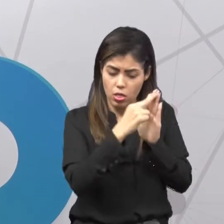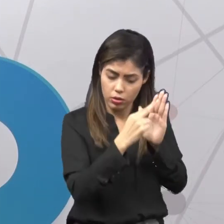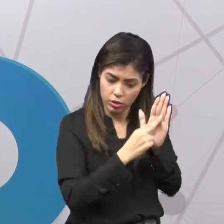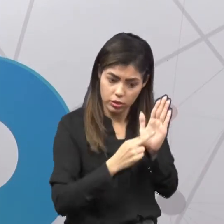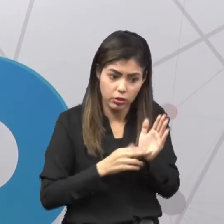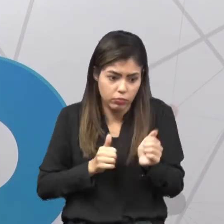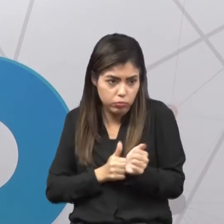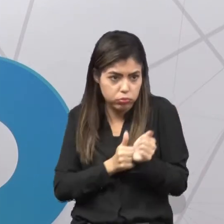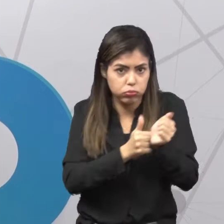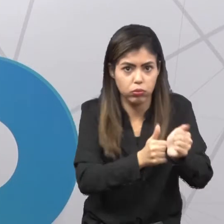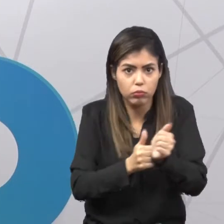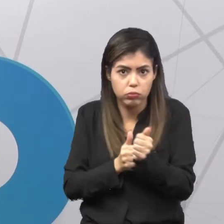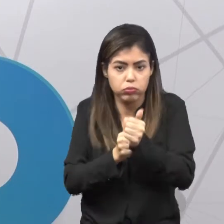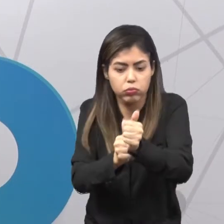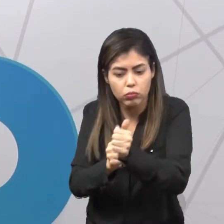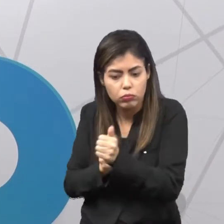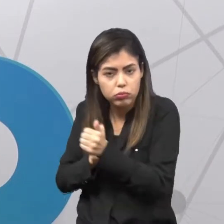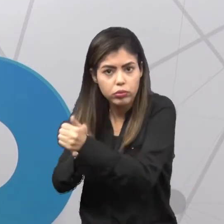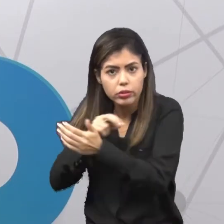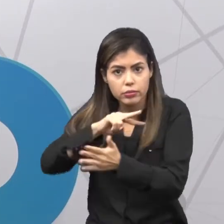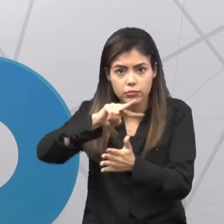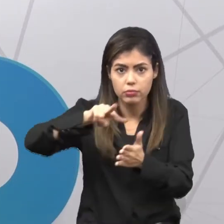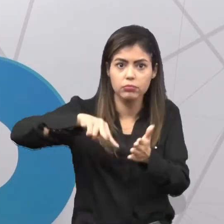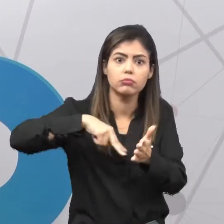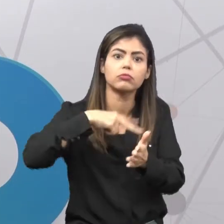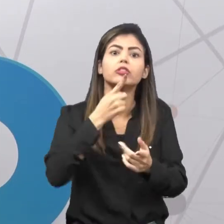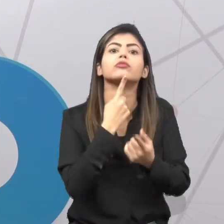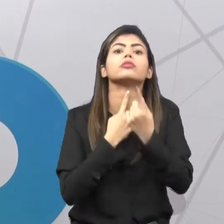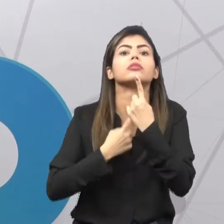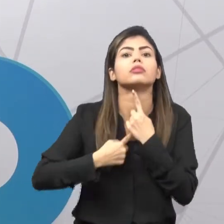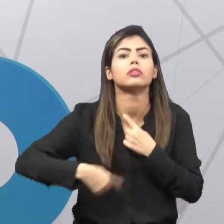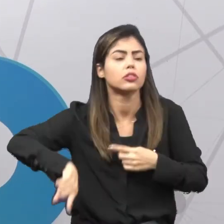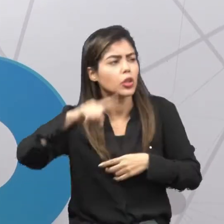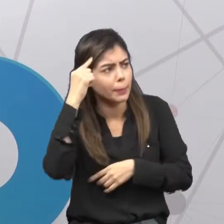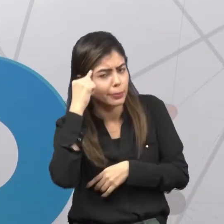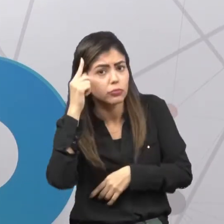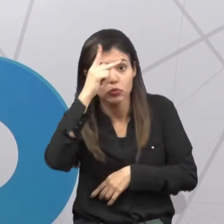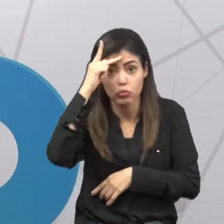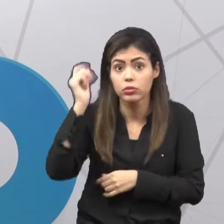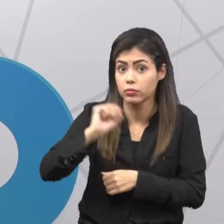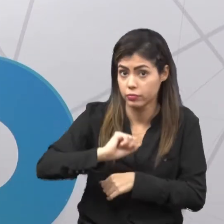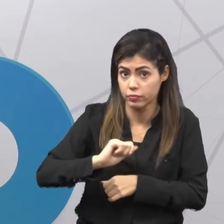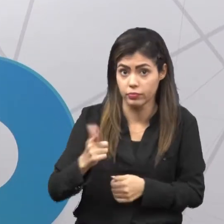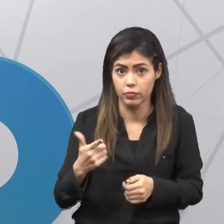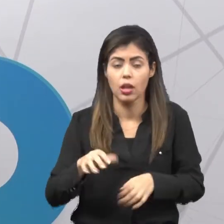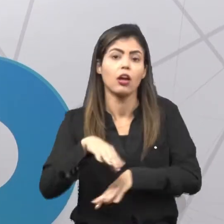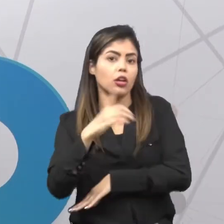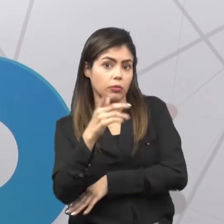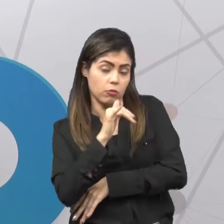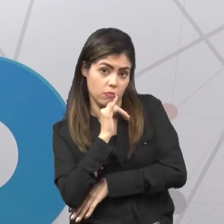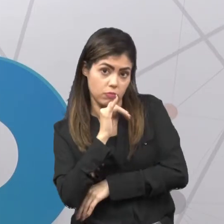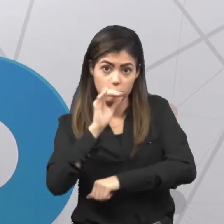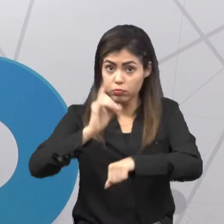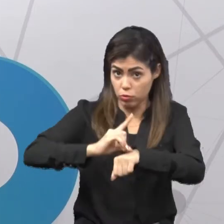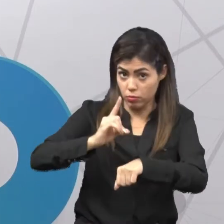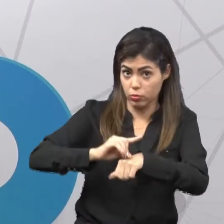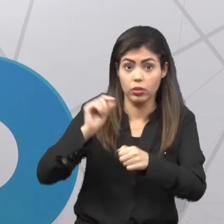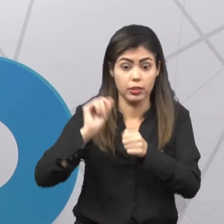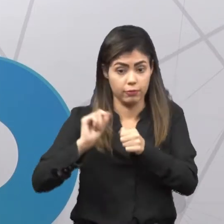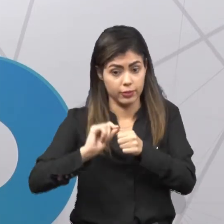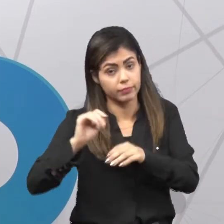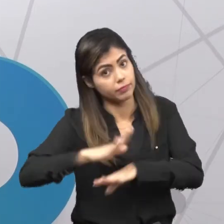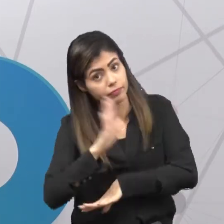compondo e se movimentando de acordo com o desejo do criador. Geralmente o diretor que está fora de cena, e ele